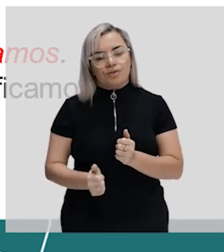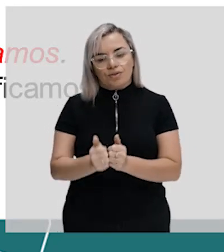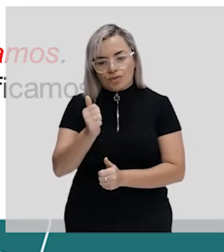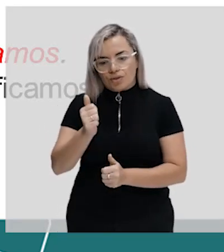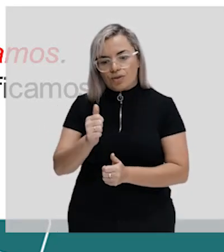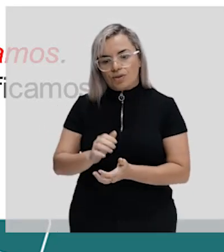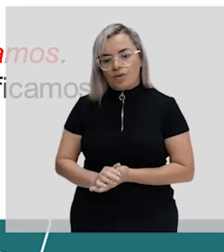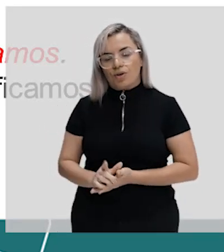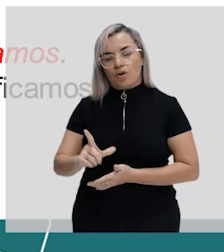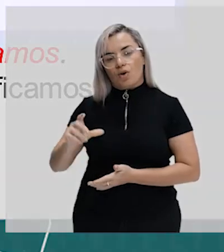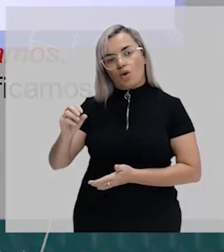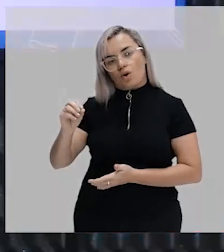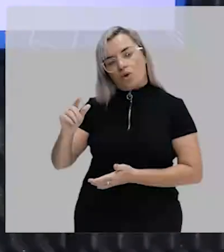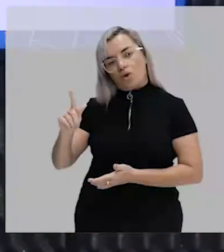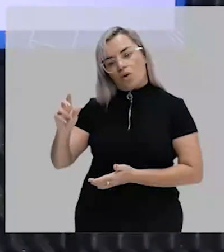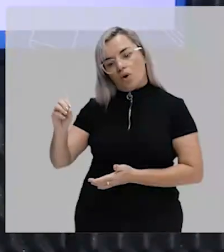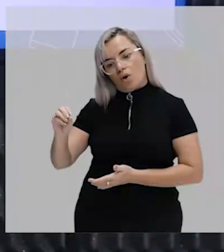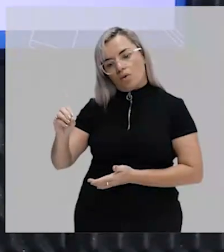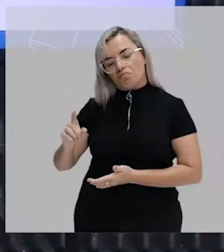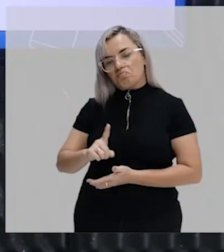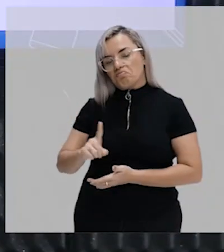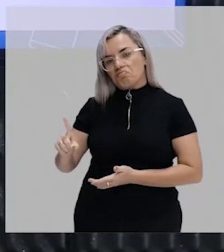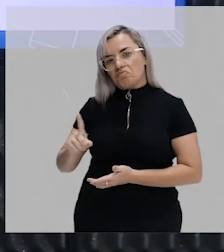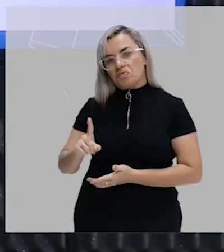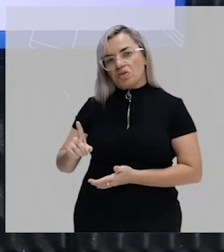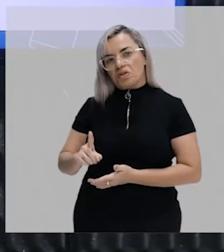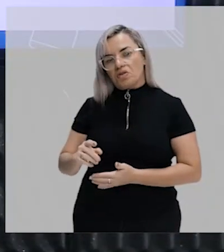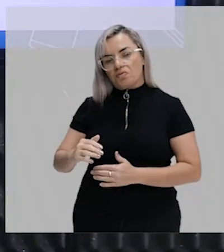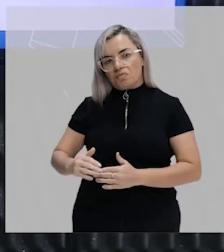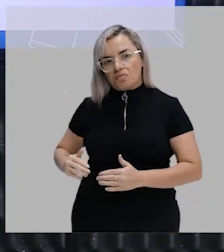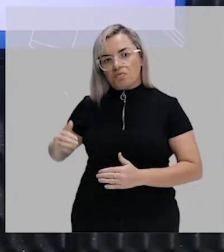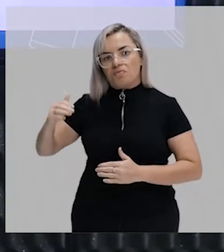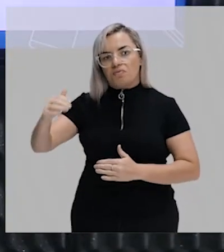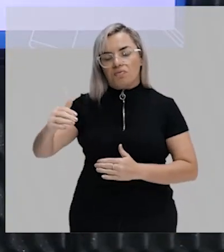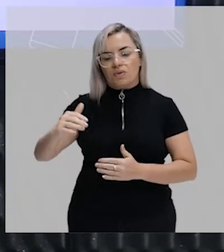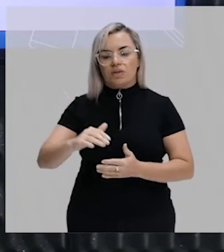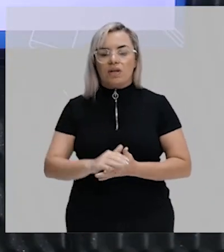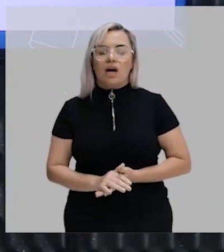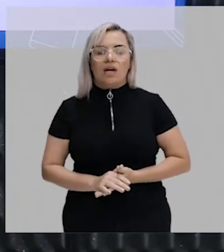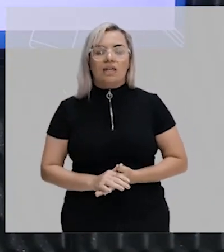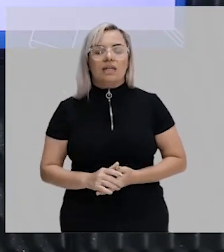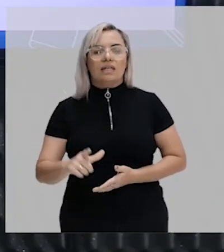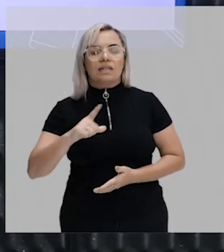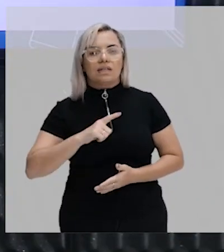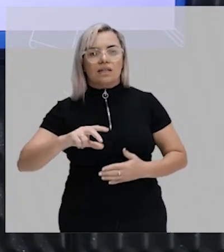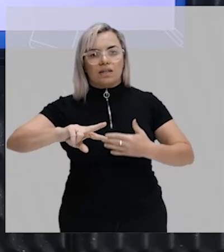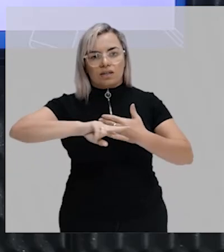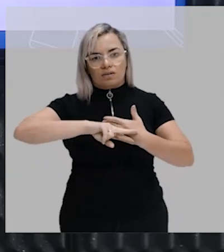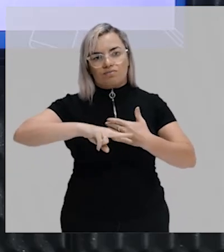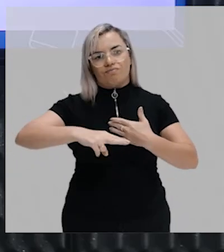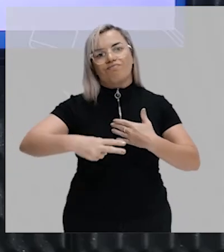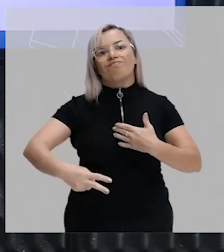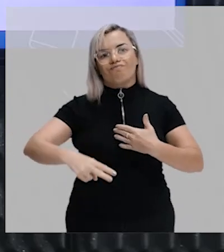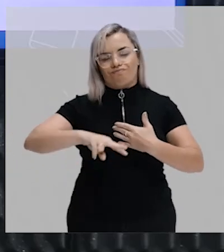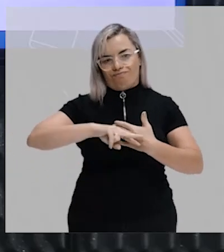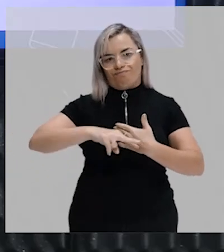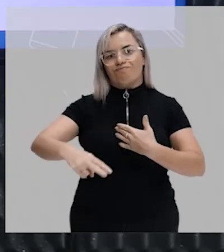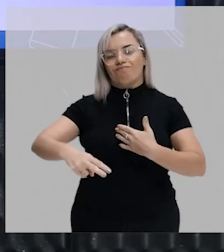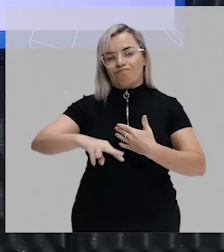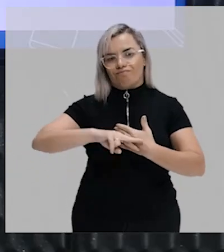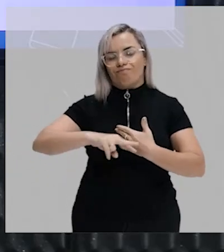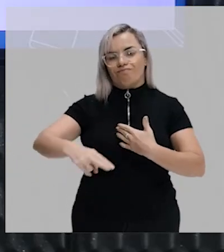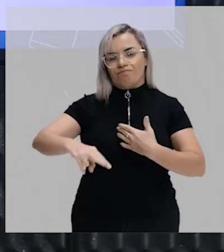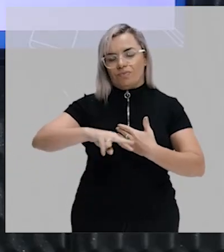logo não nos classificamos, tá? Então, há uma consequência, há um efeito